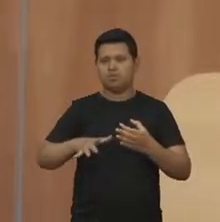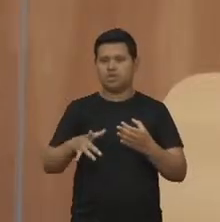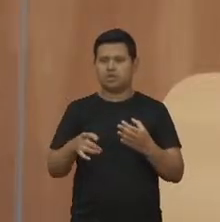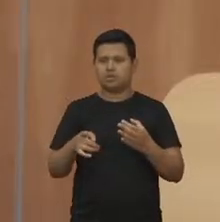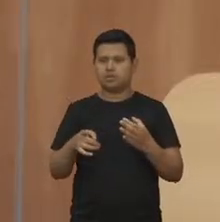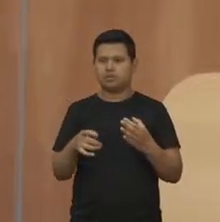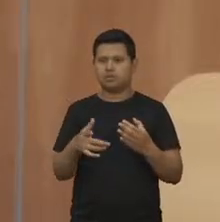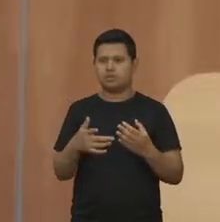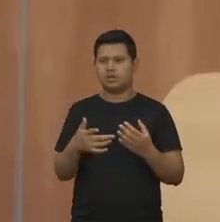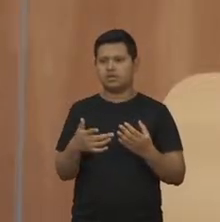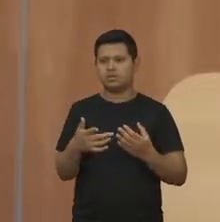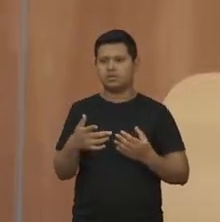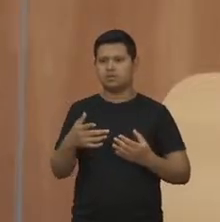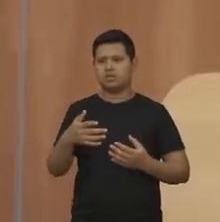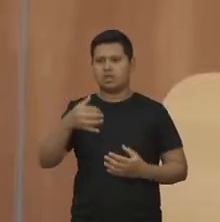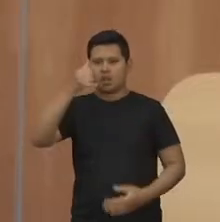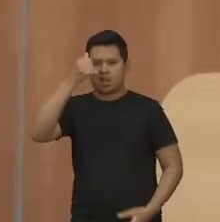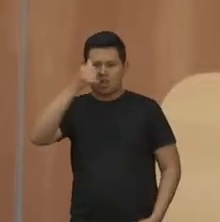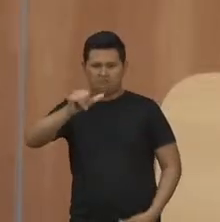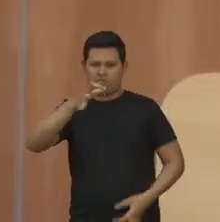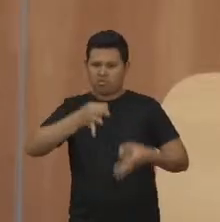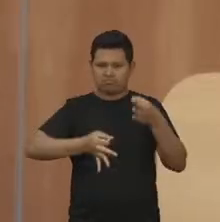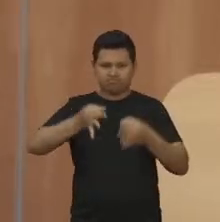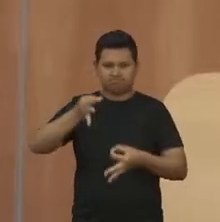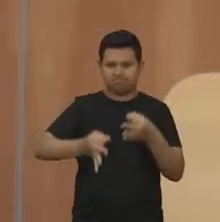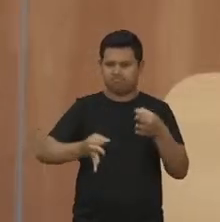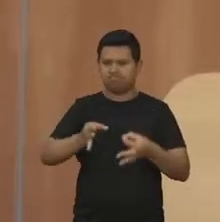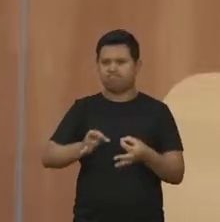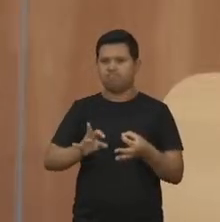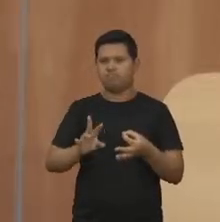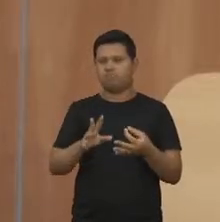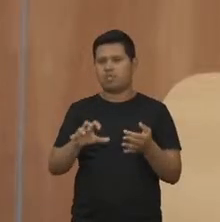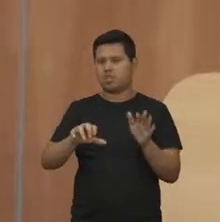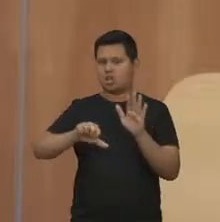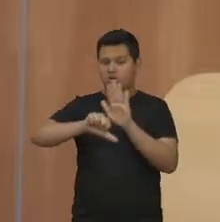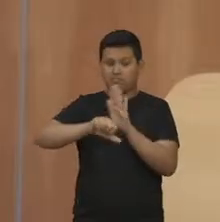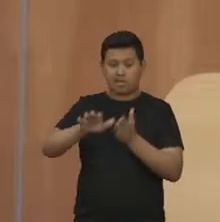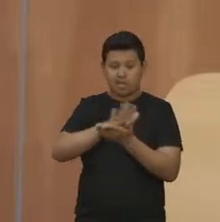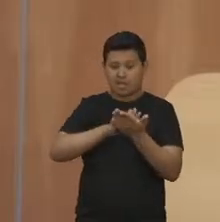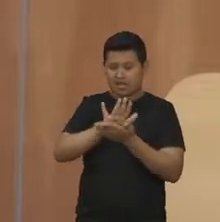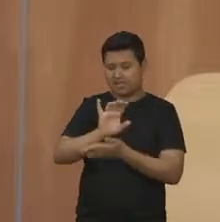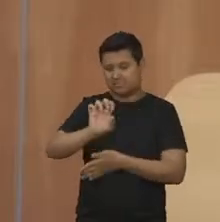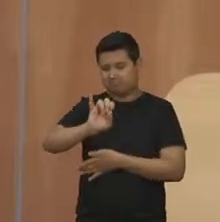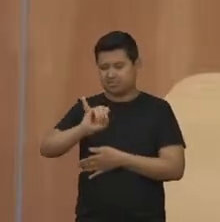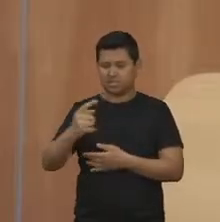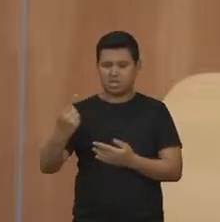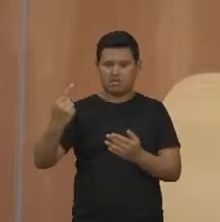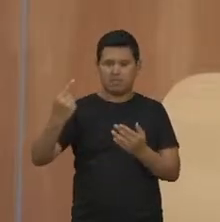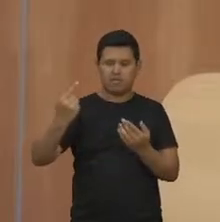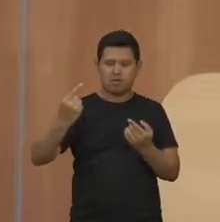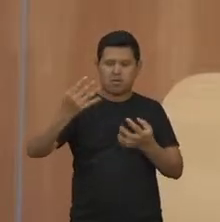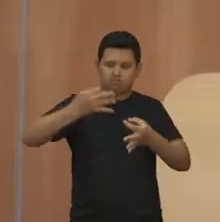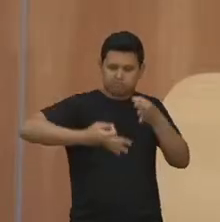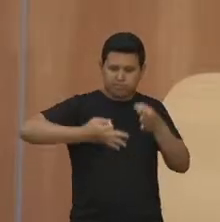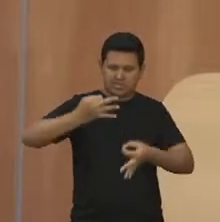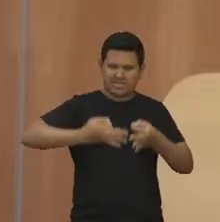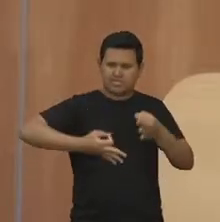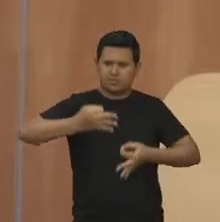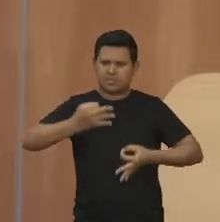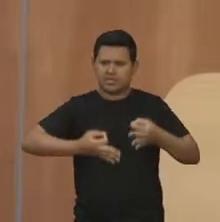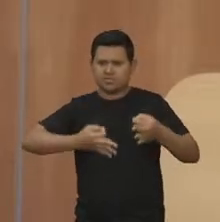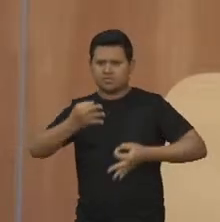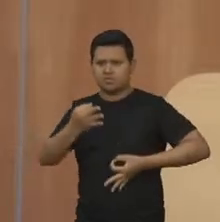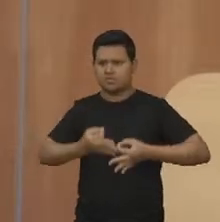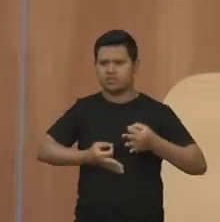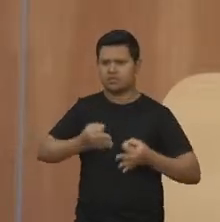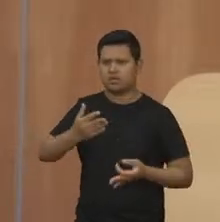justiça, que iria exigir para que houvesse abertura de uma ação penal, de um processo na justiça para investigar deputados e senadores,